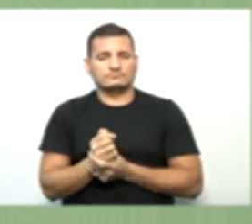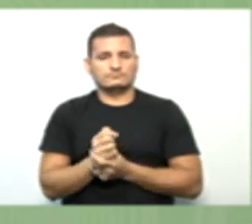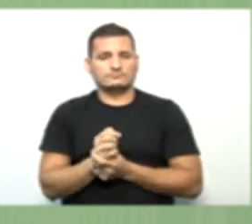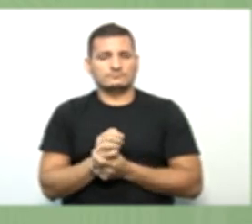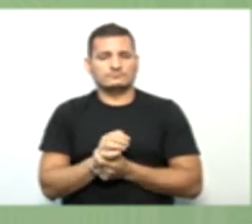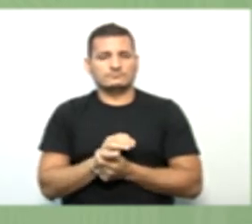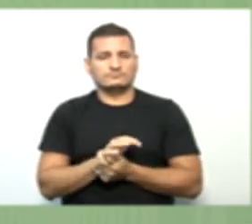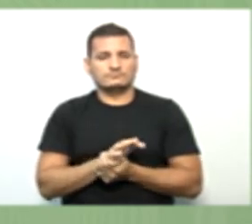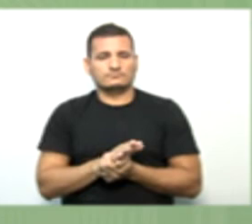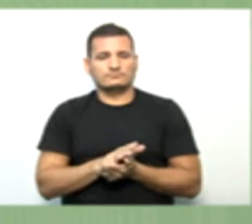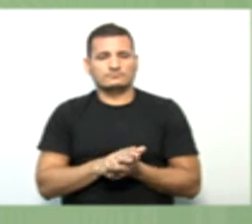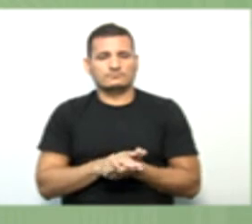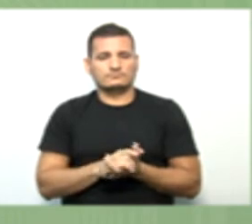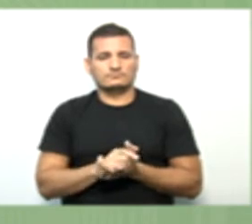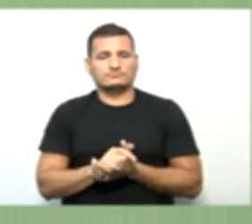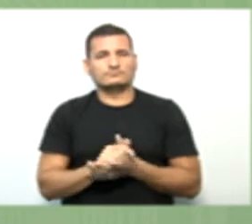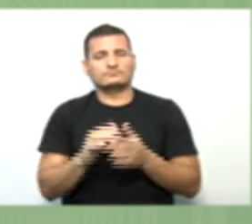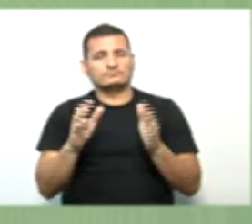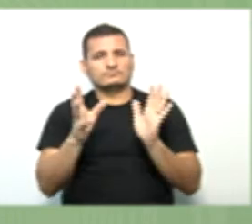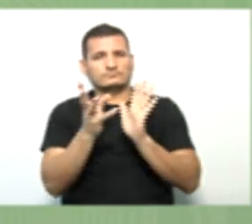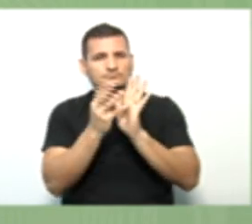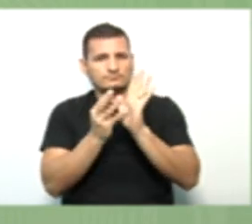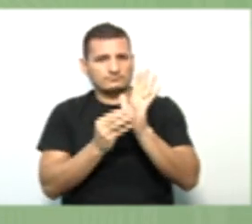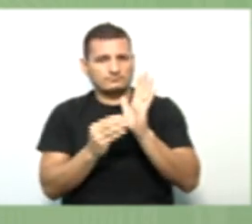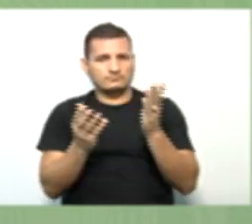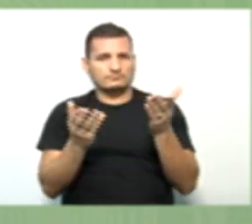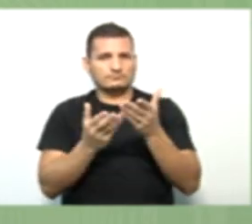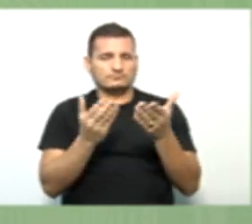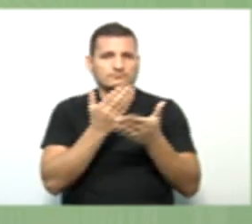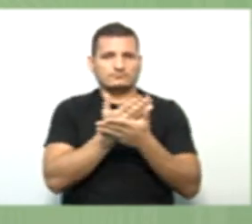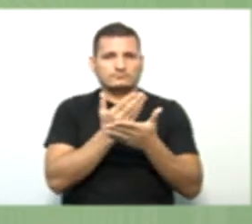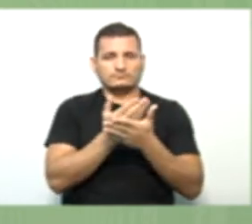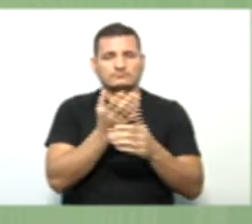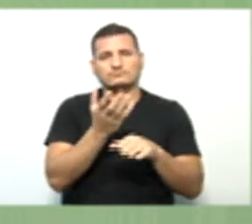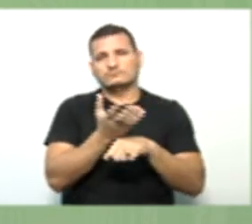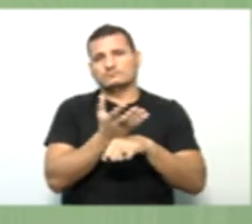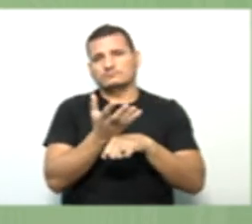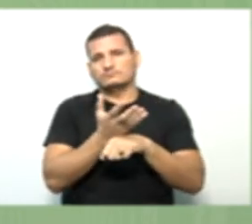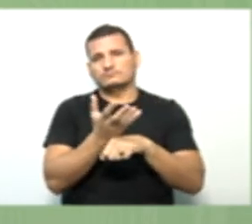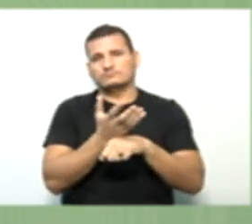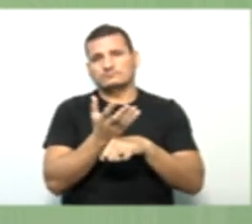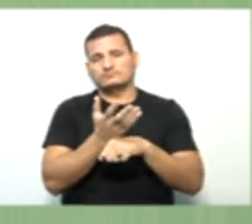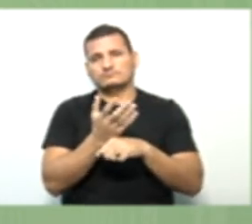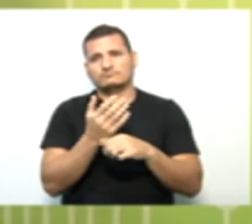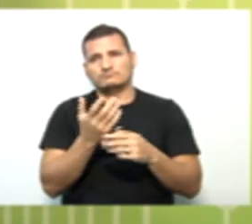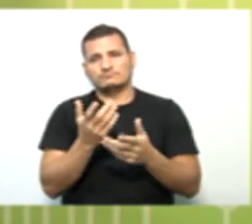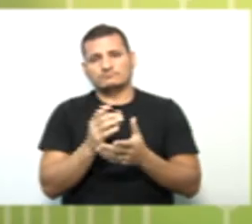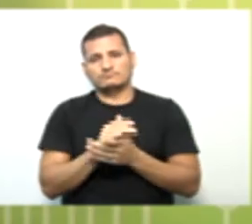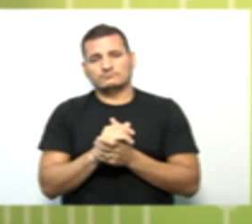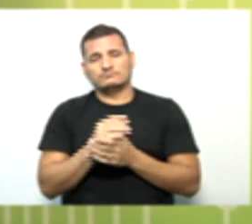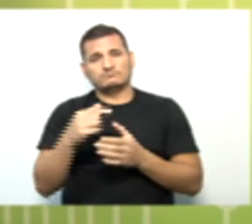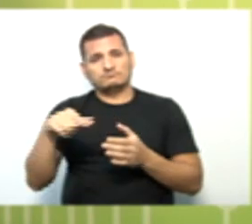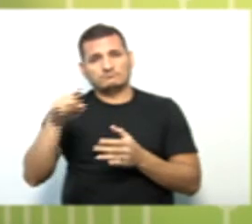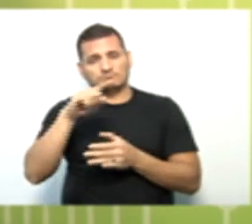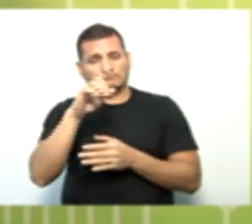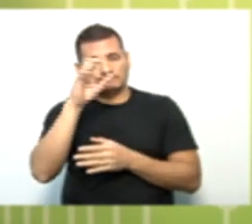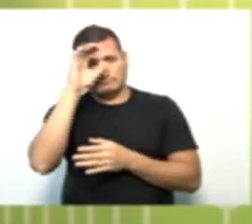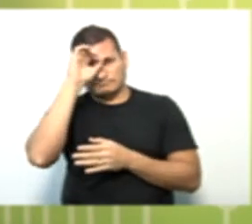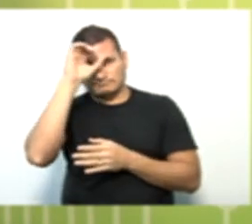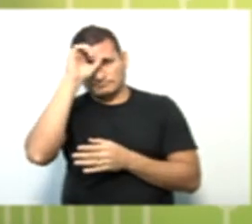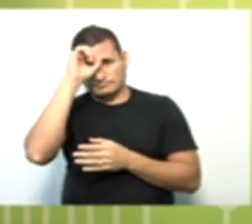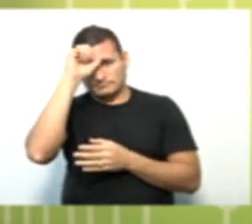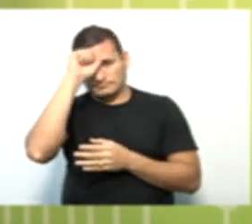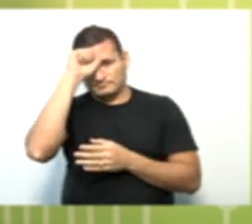funções. Então, esse foi o conteúdo que nós estudamos durante essa disciplina. Espero que vocês tenham aprendido,